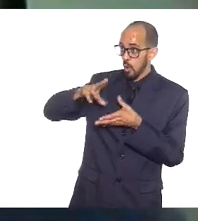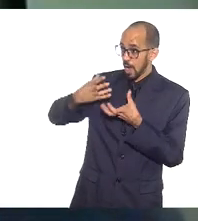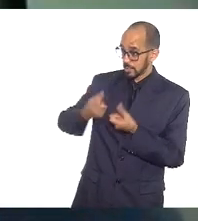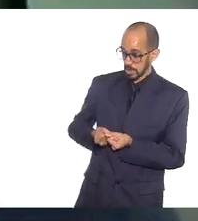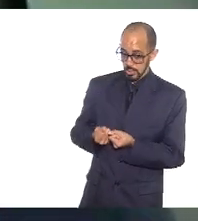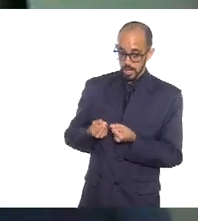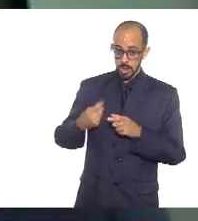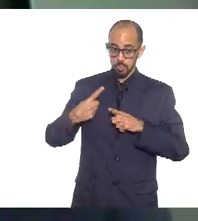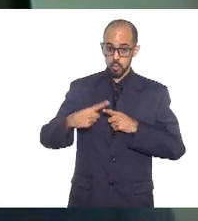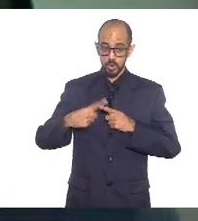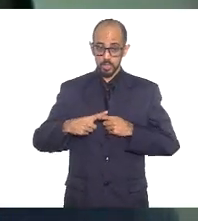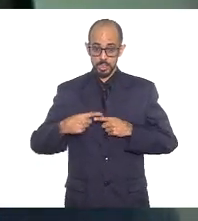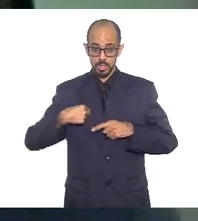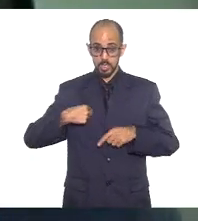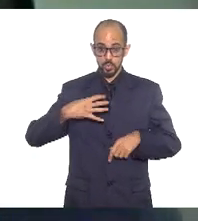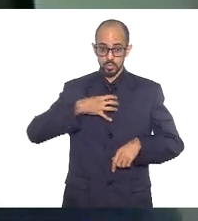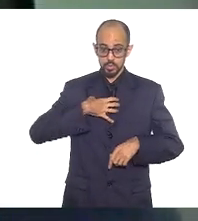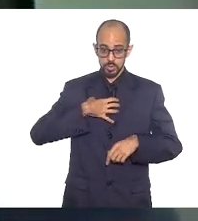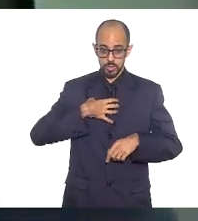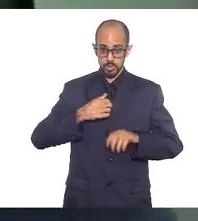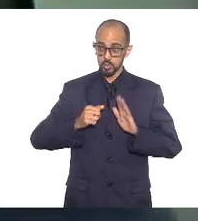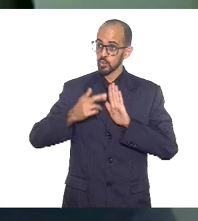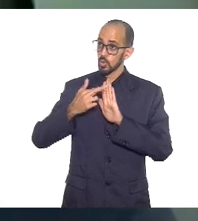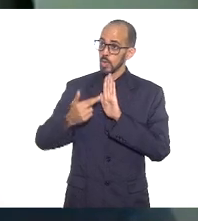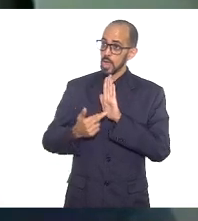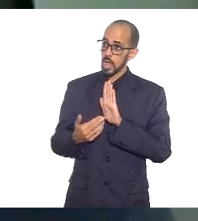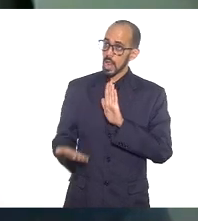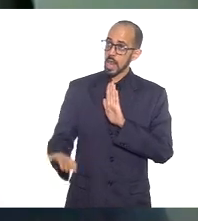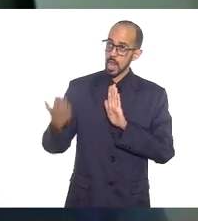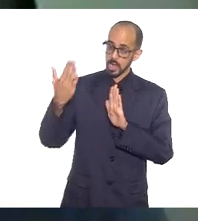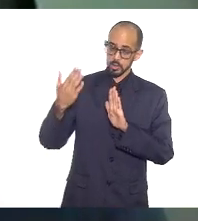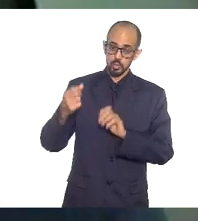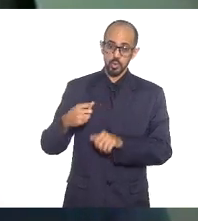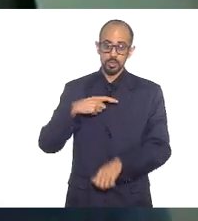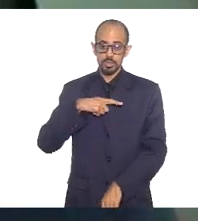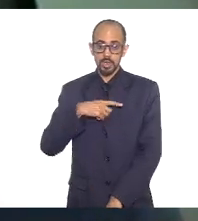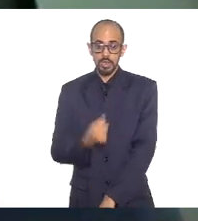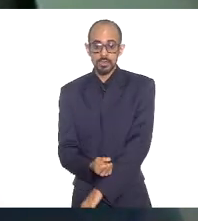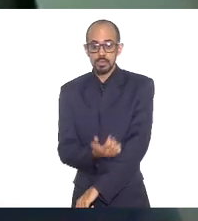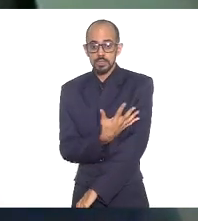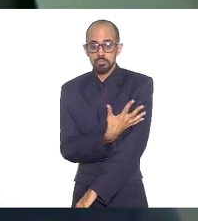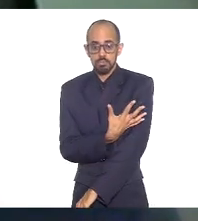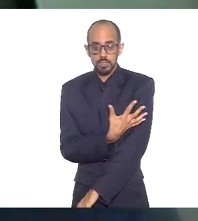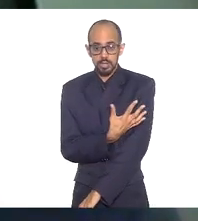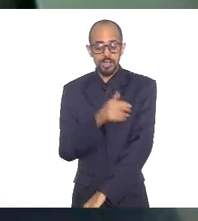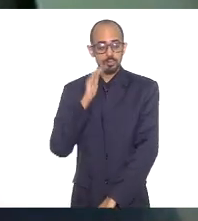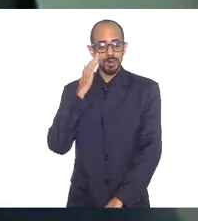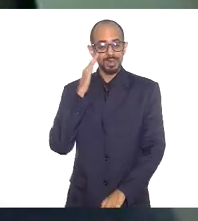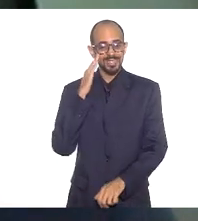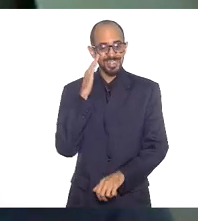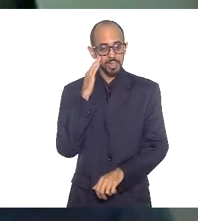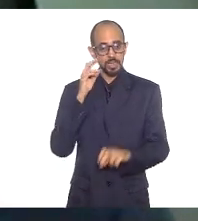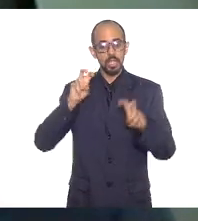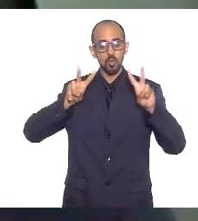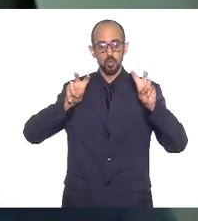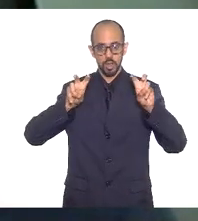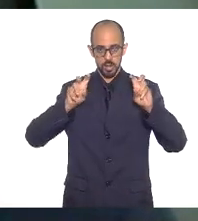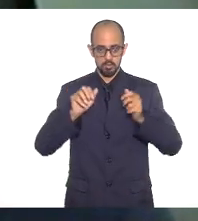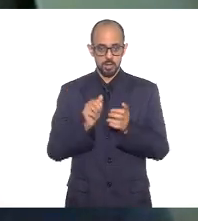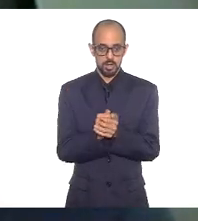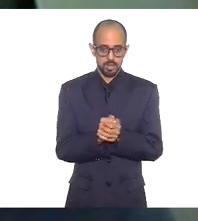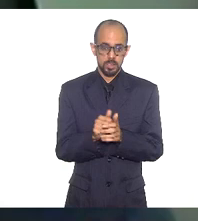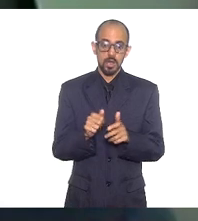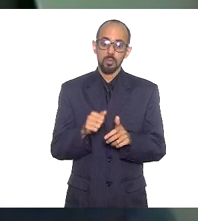porque vejo por parte do relator a sensibilidade para entender da relevância do tema. Então, para